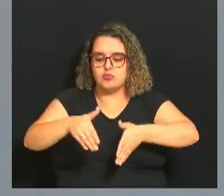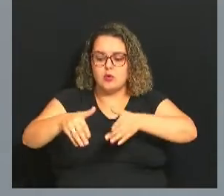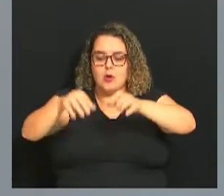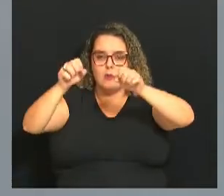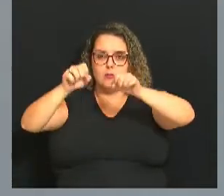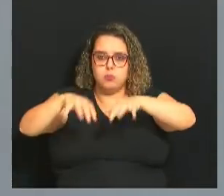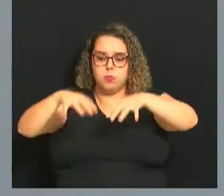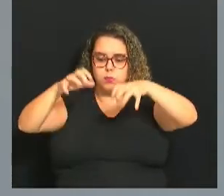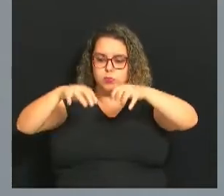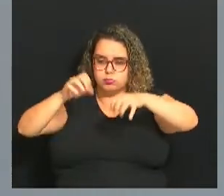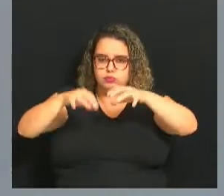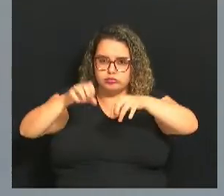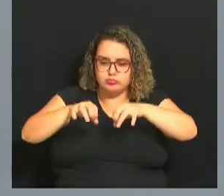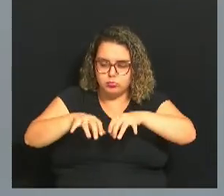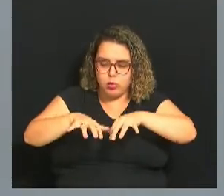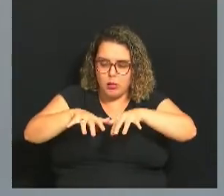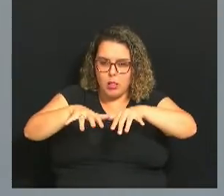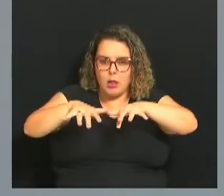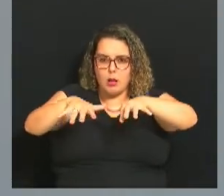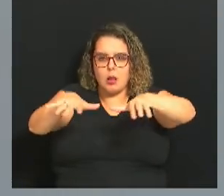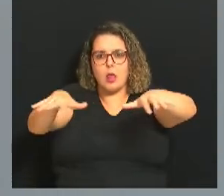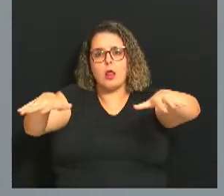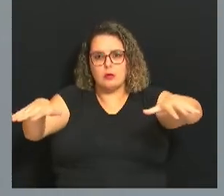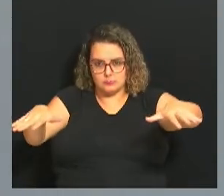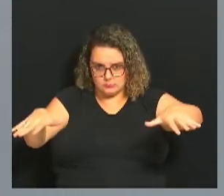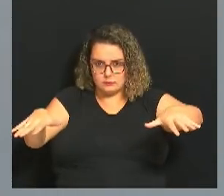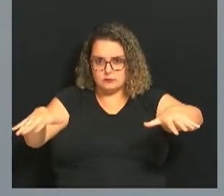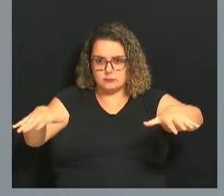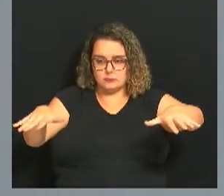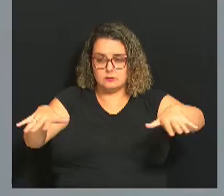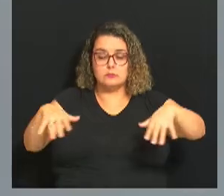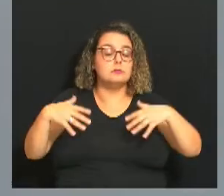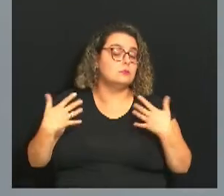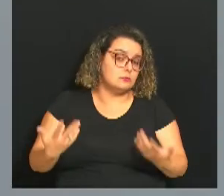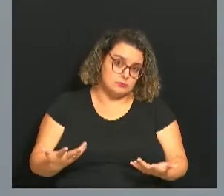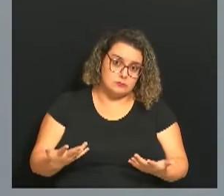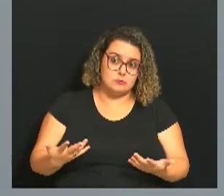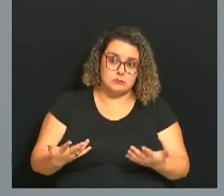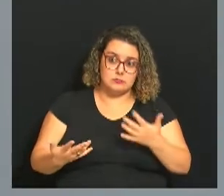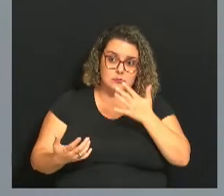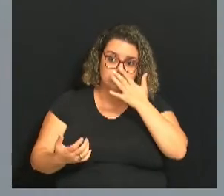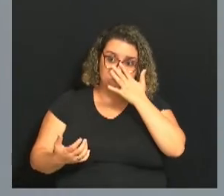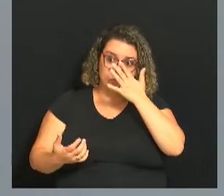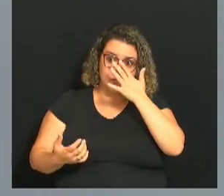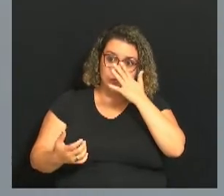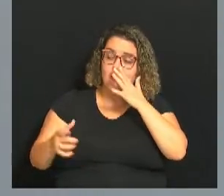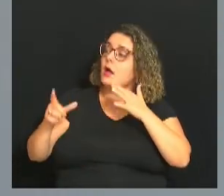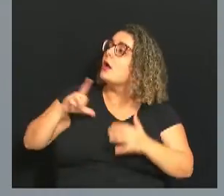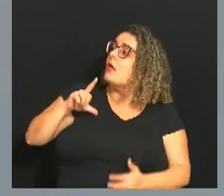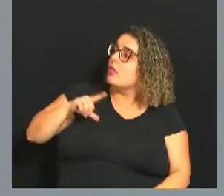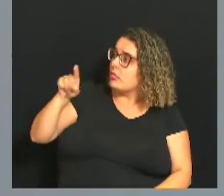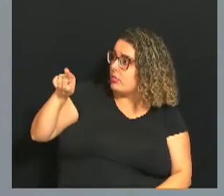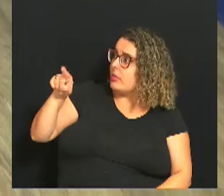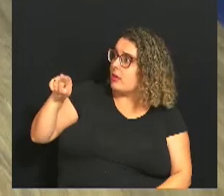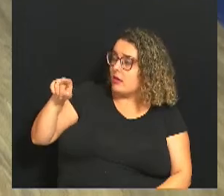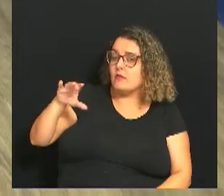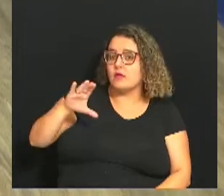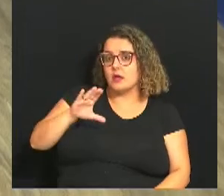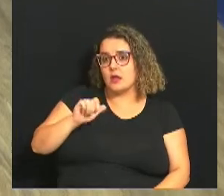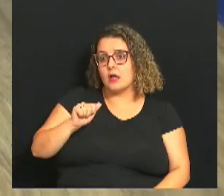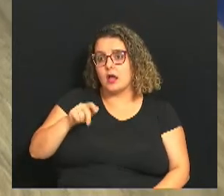o volume de chuvas e transbordam, né? Seria A interessante gente você teve ter sistemas. recentemente o rio Capivari, por